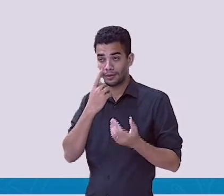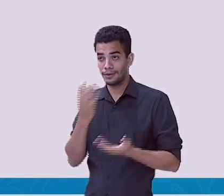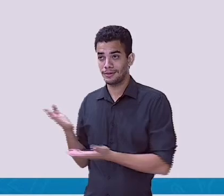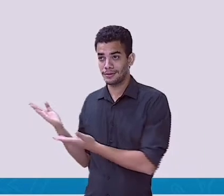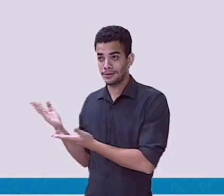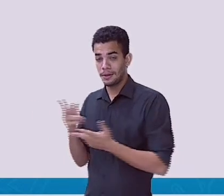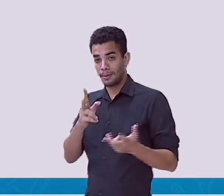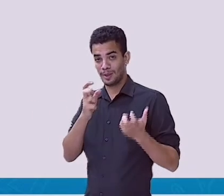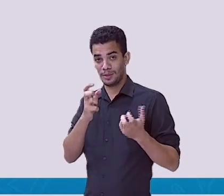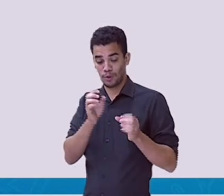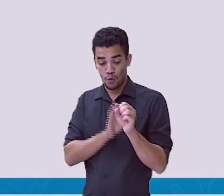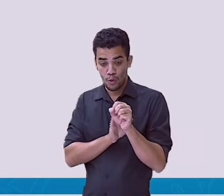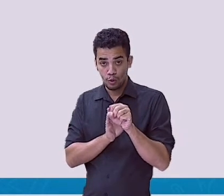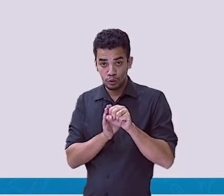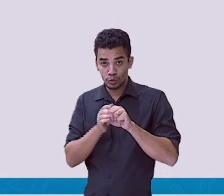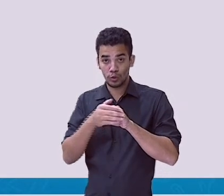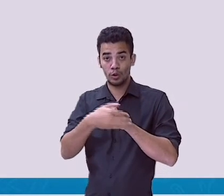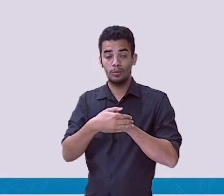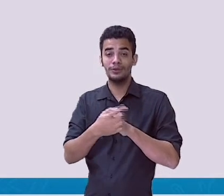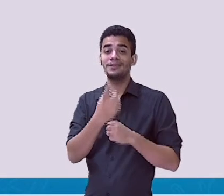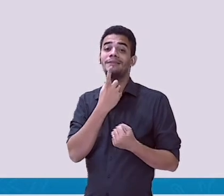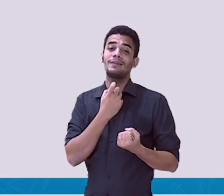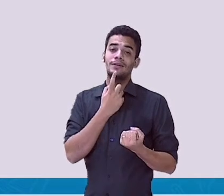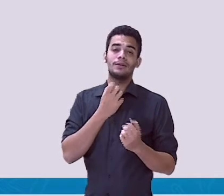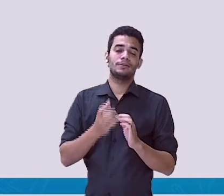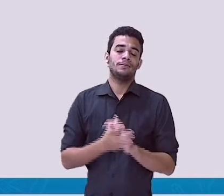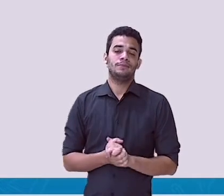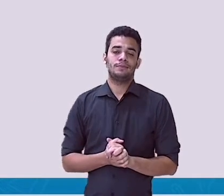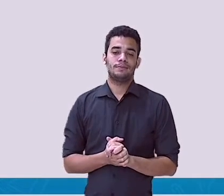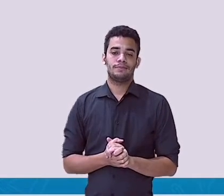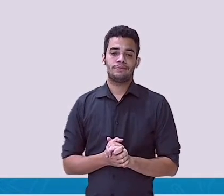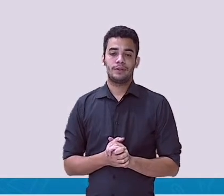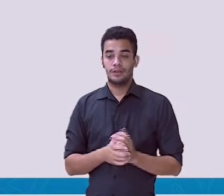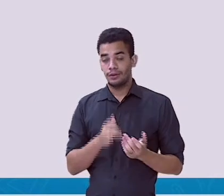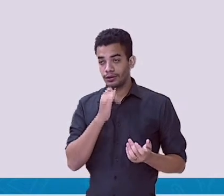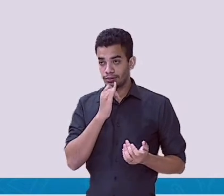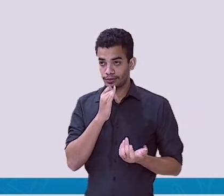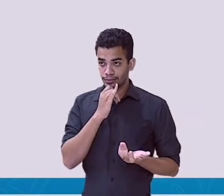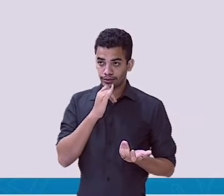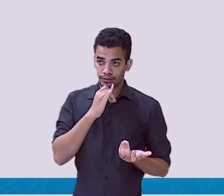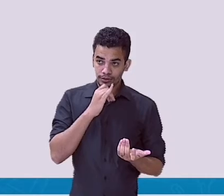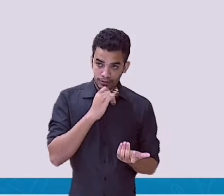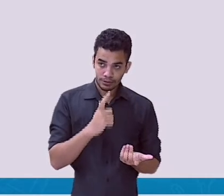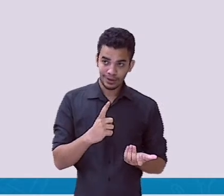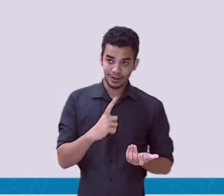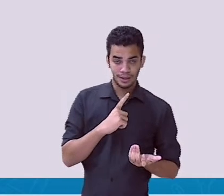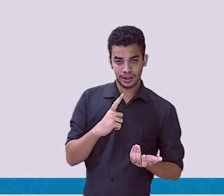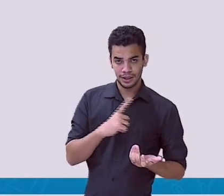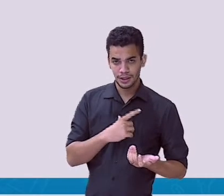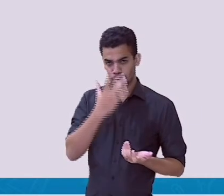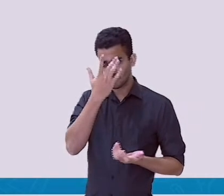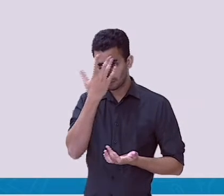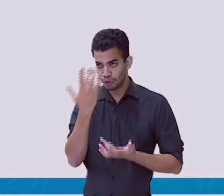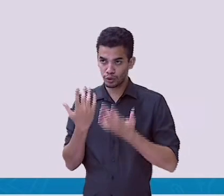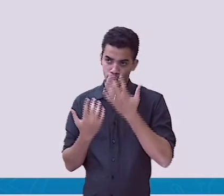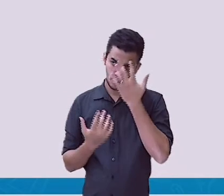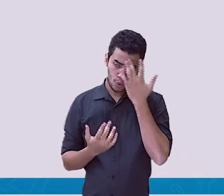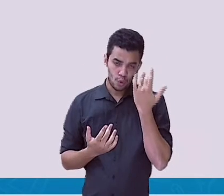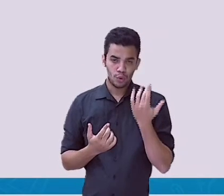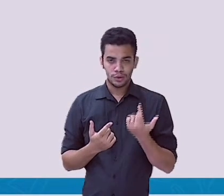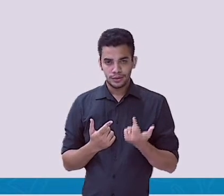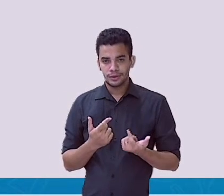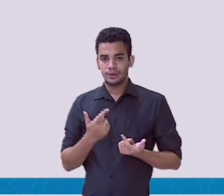glóbulos vermelhos. Nós temos algumas pessoas que trazem uma modificação.